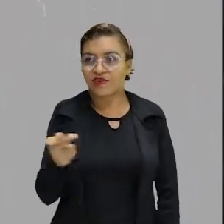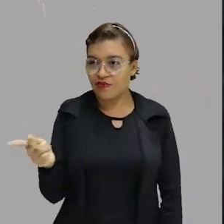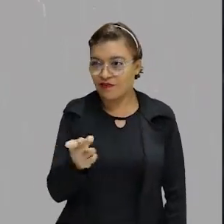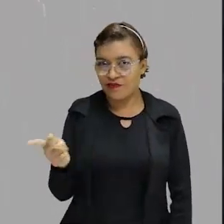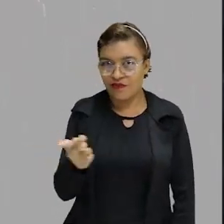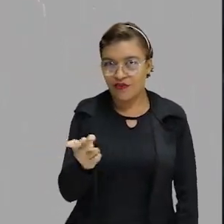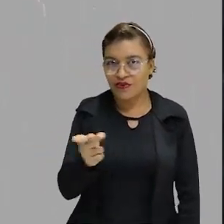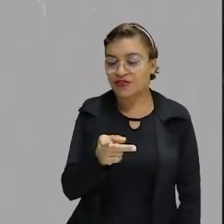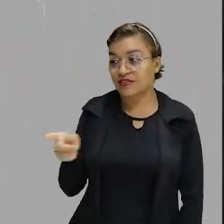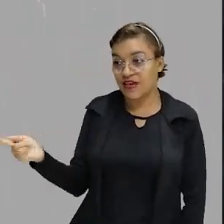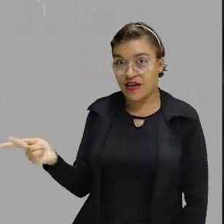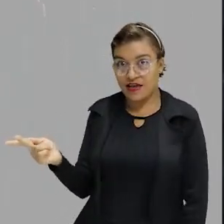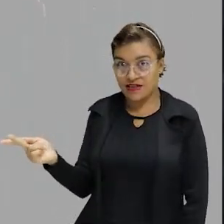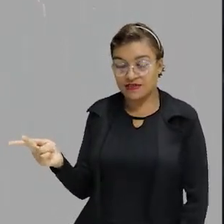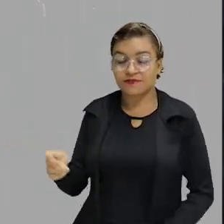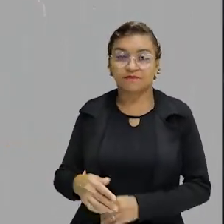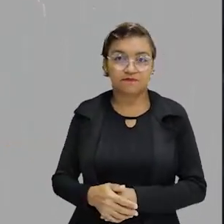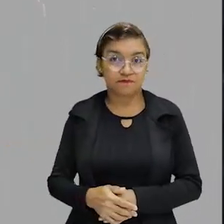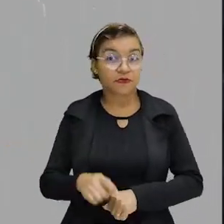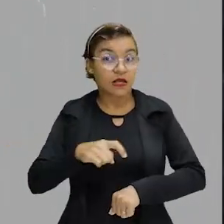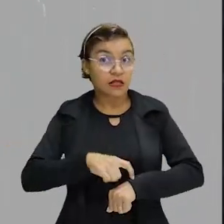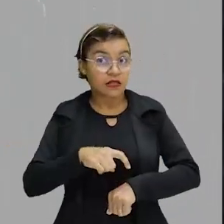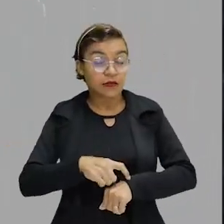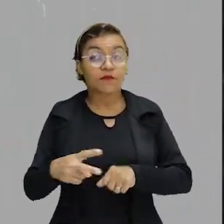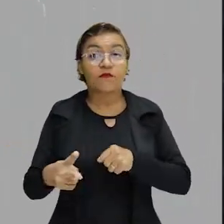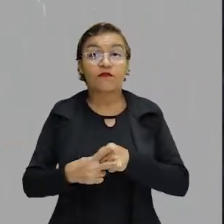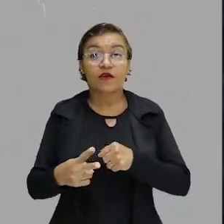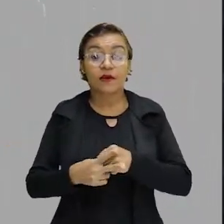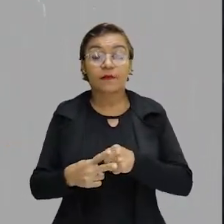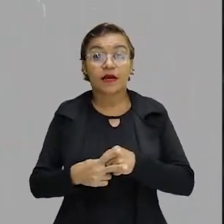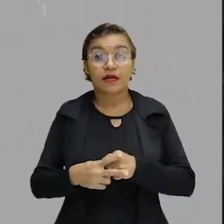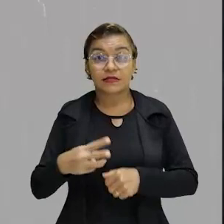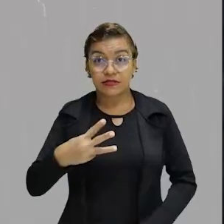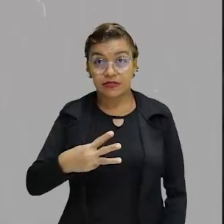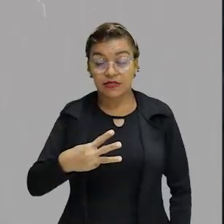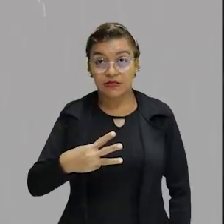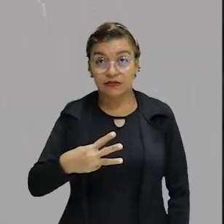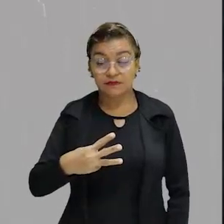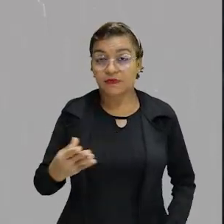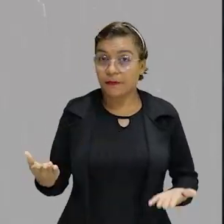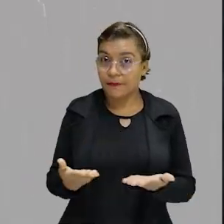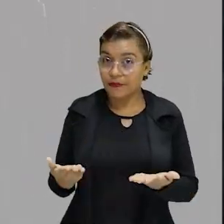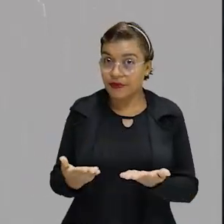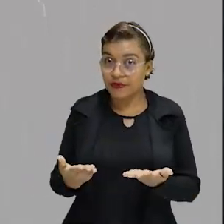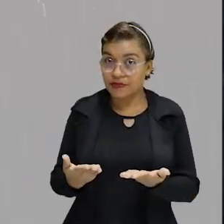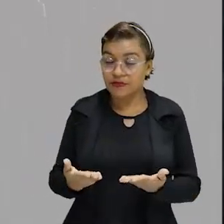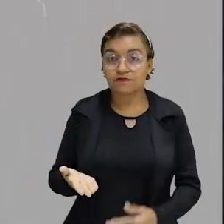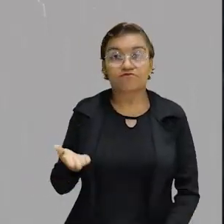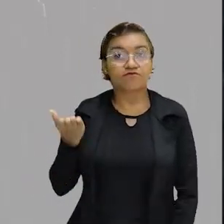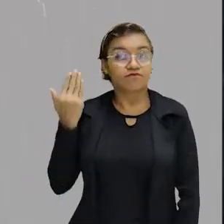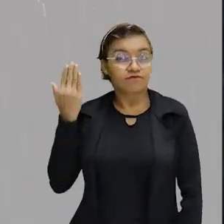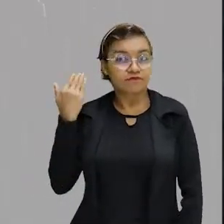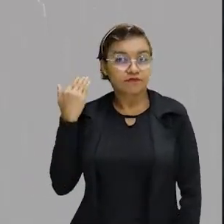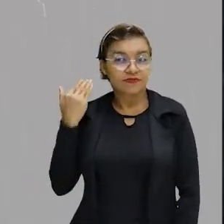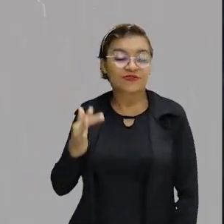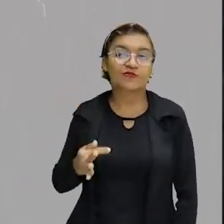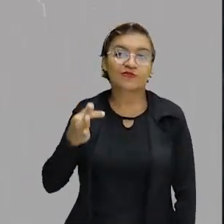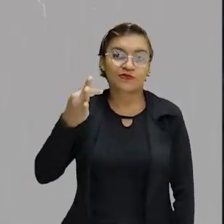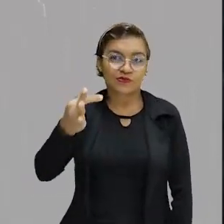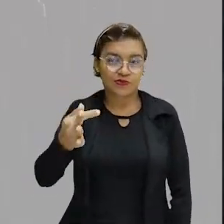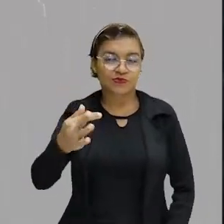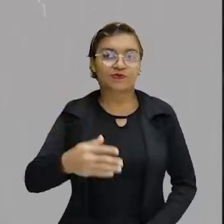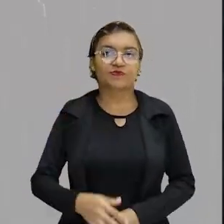plural. Tempos verbais nós temos 3. Presente, pretérito, que é o mesmo que passado, e futuro.